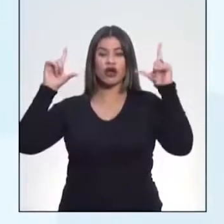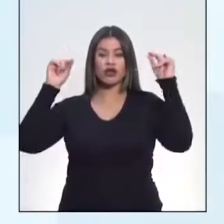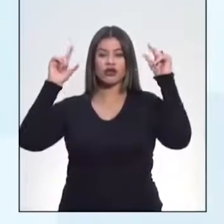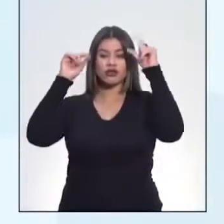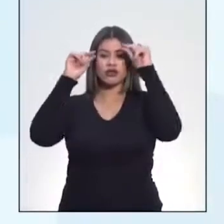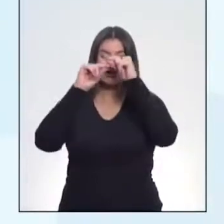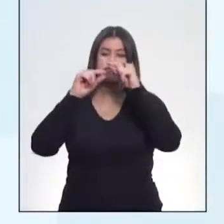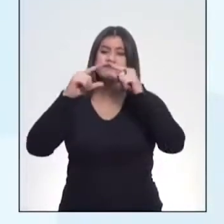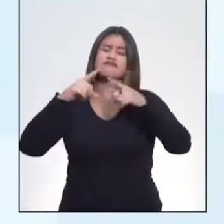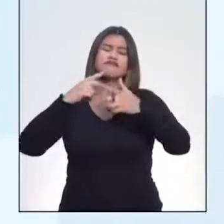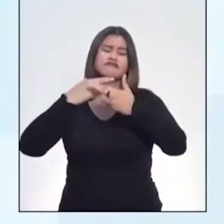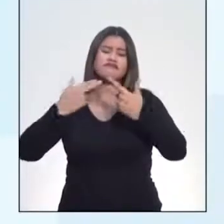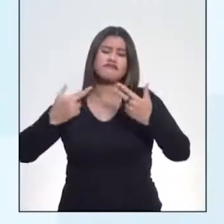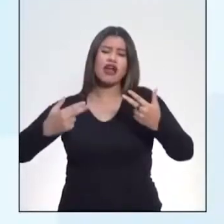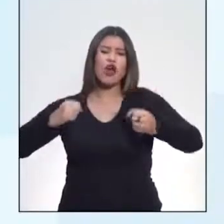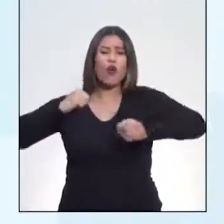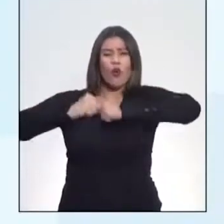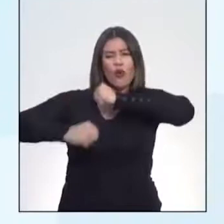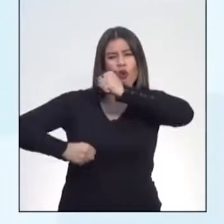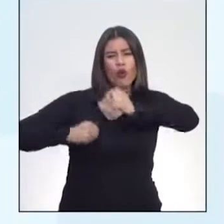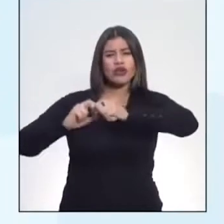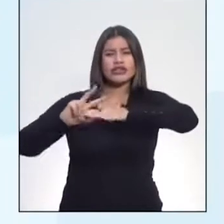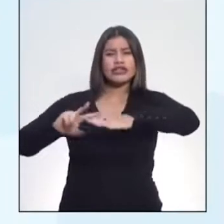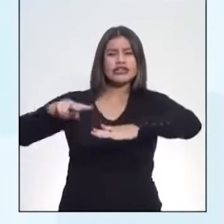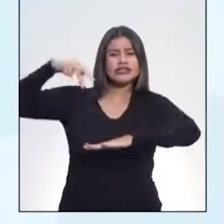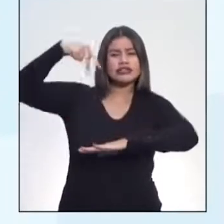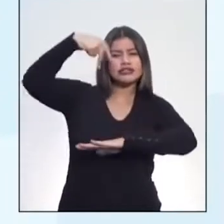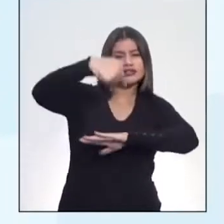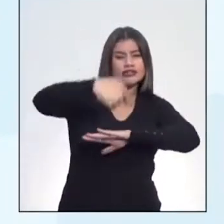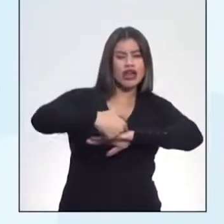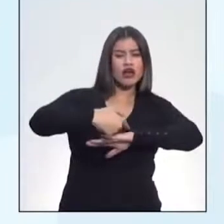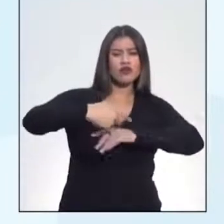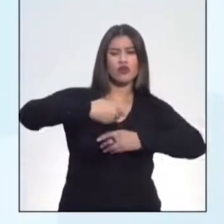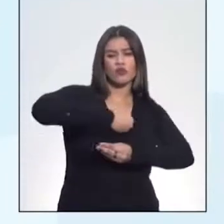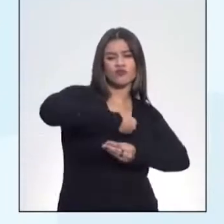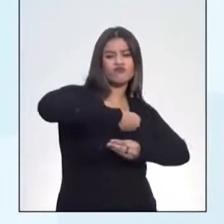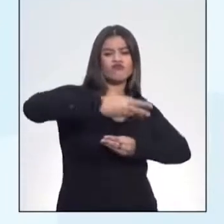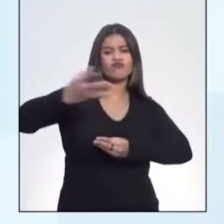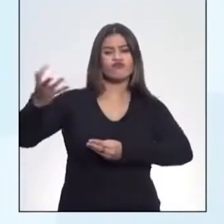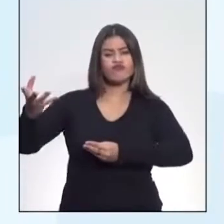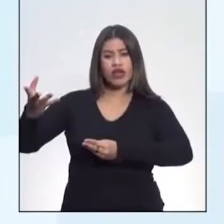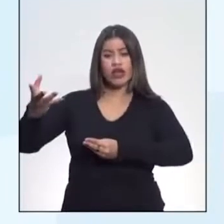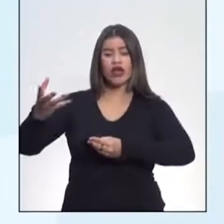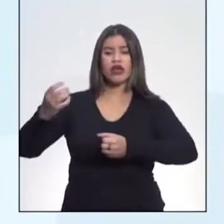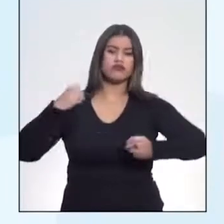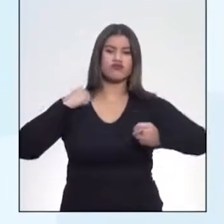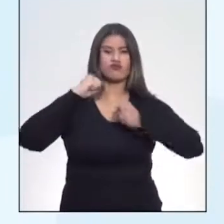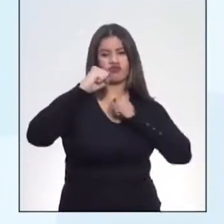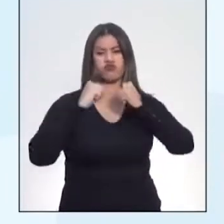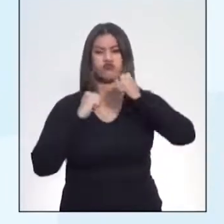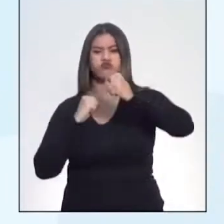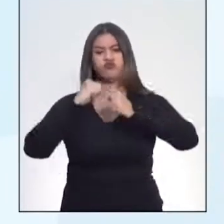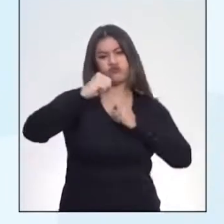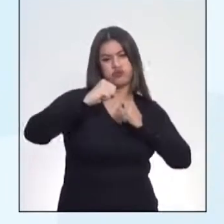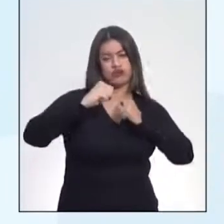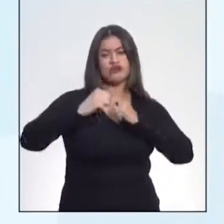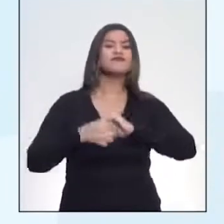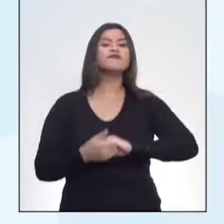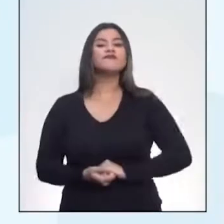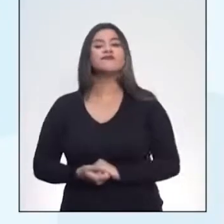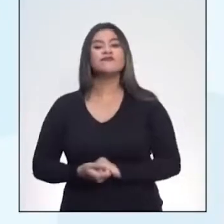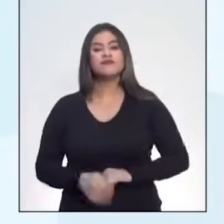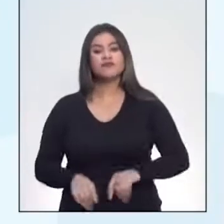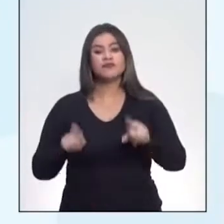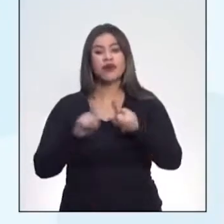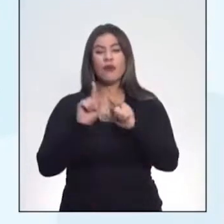como corridas saltos arremessos de disco e lutas corporais além do esporte havia também